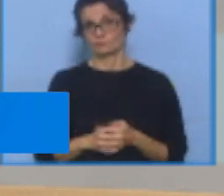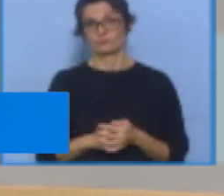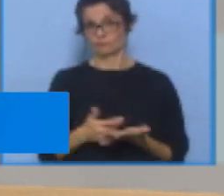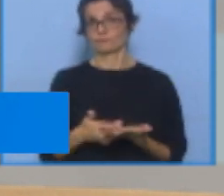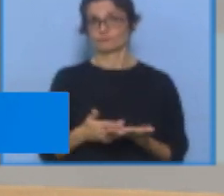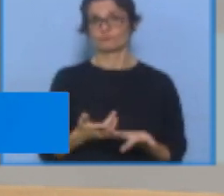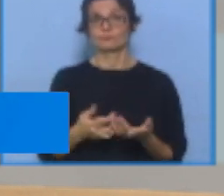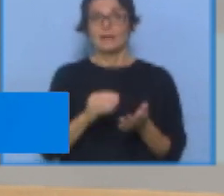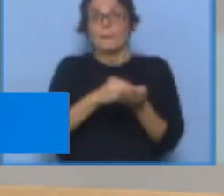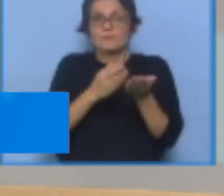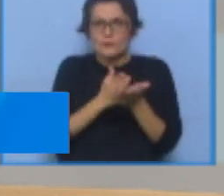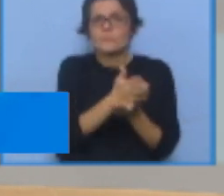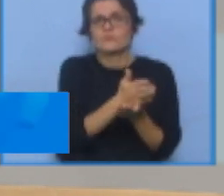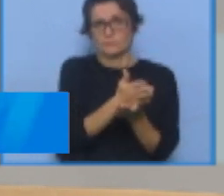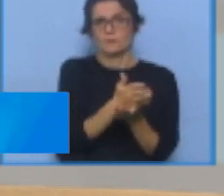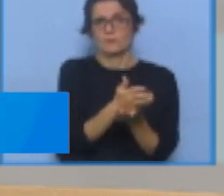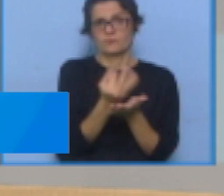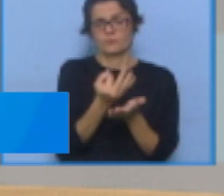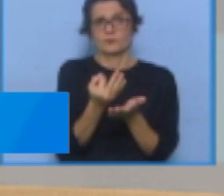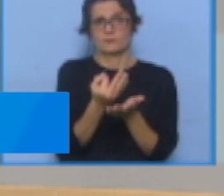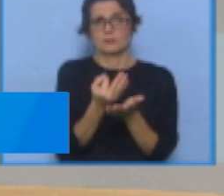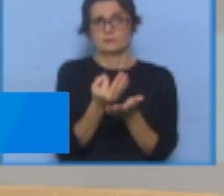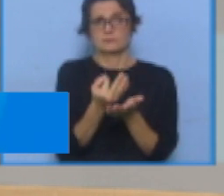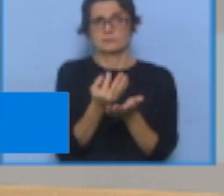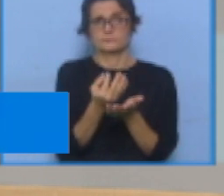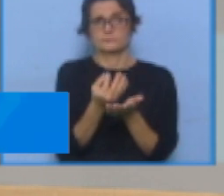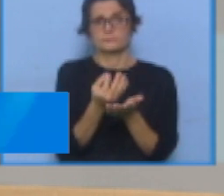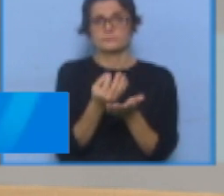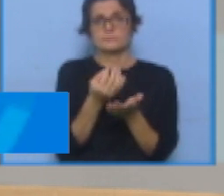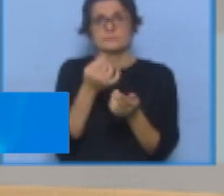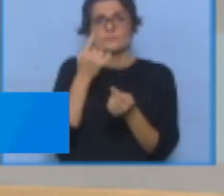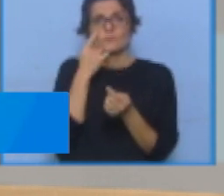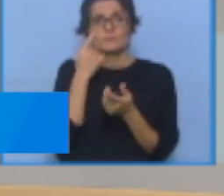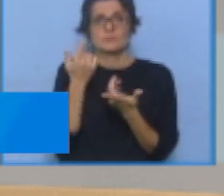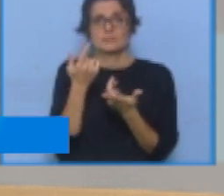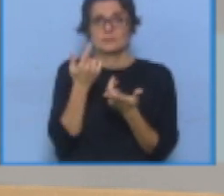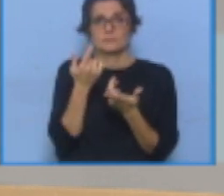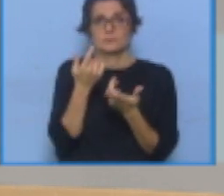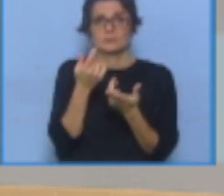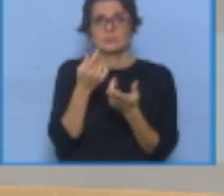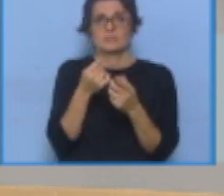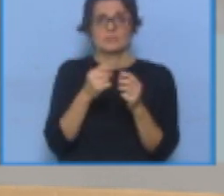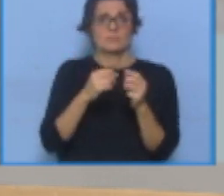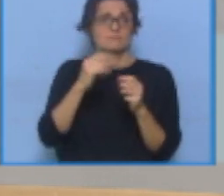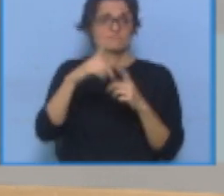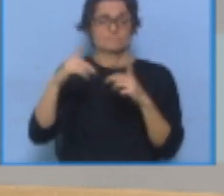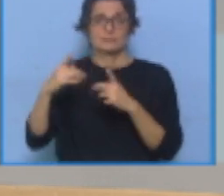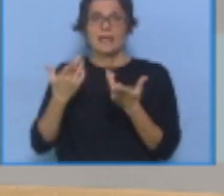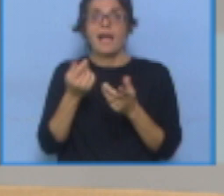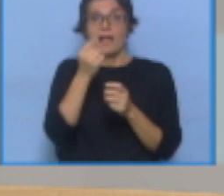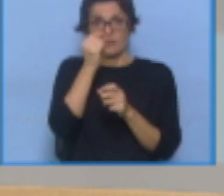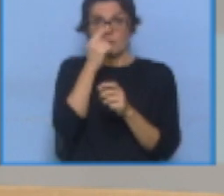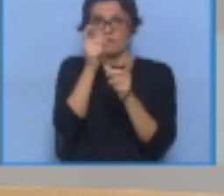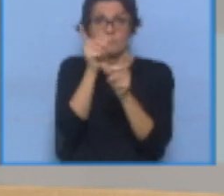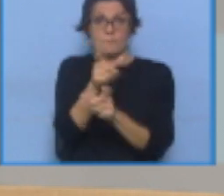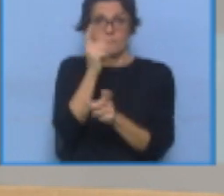porque os dados são conhecidos, não é? Há muitas pessoas que são pobres, mesmo sendo empregadas, portanto, devido ao